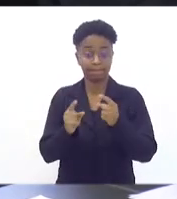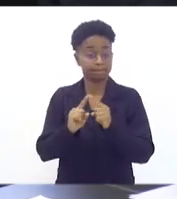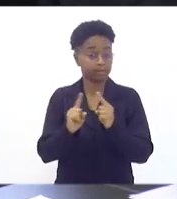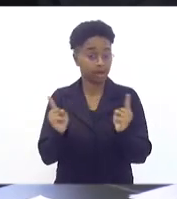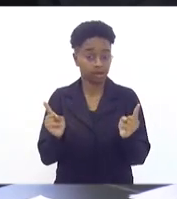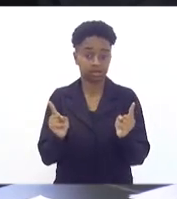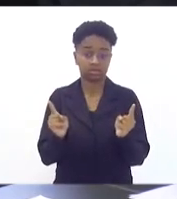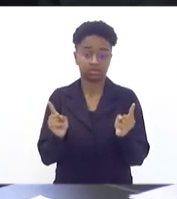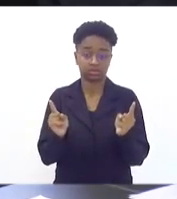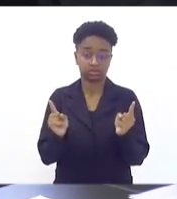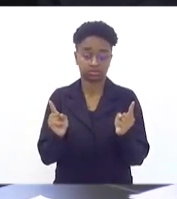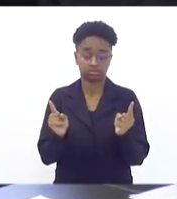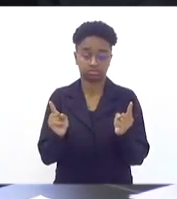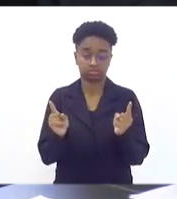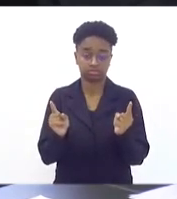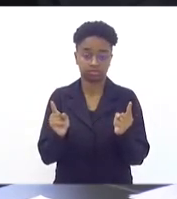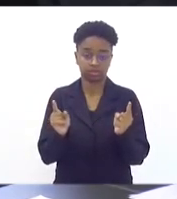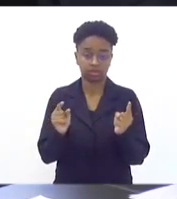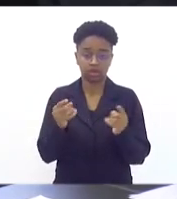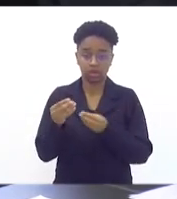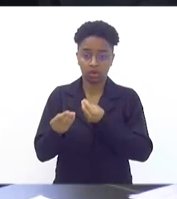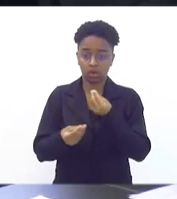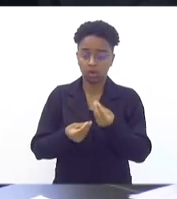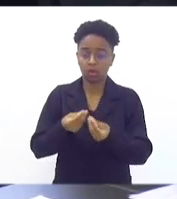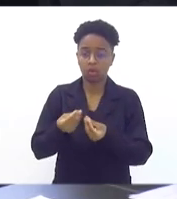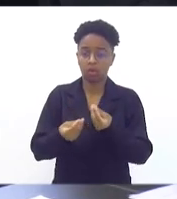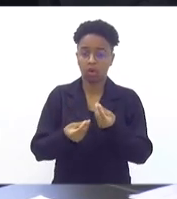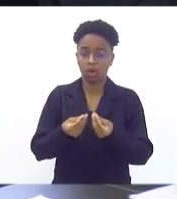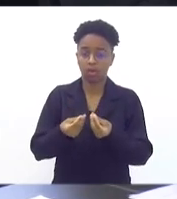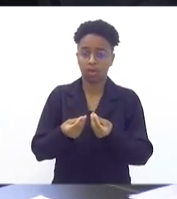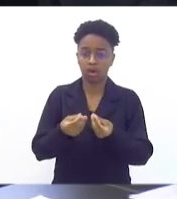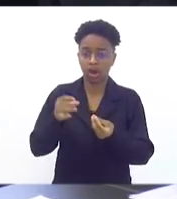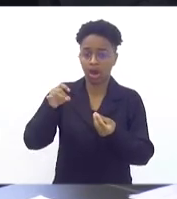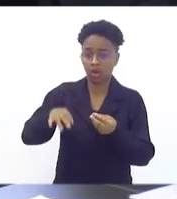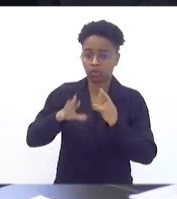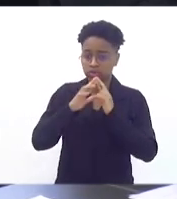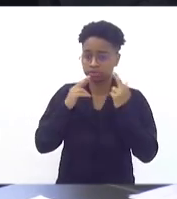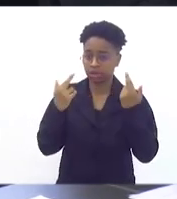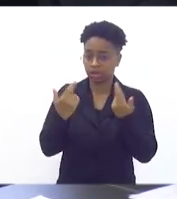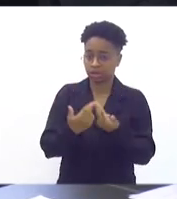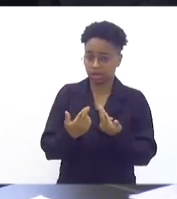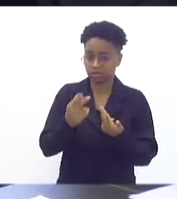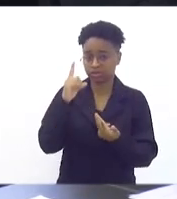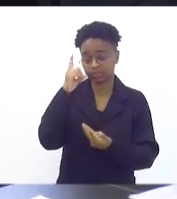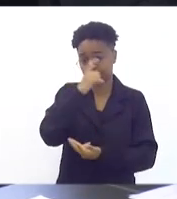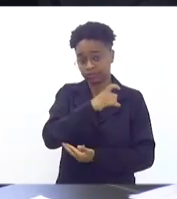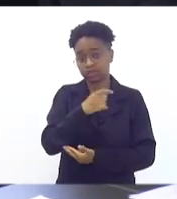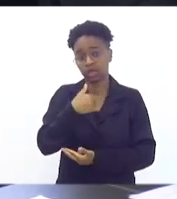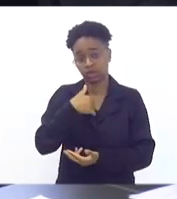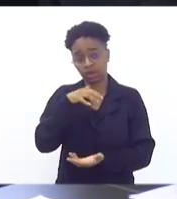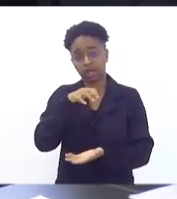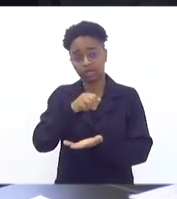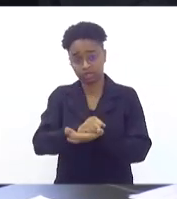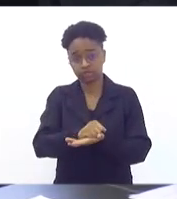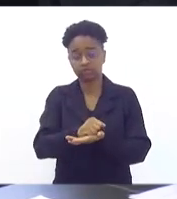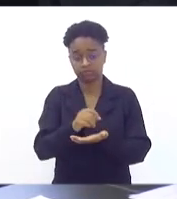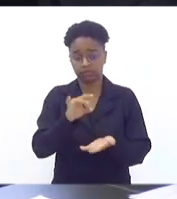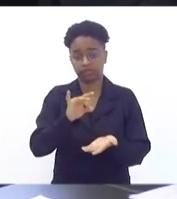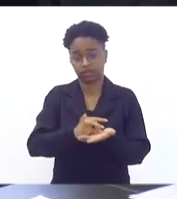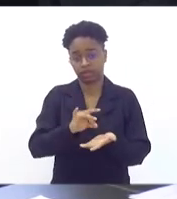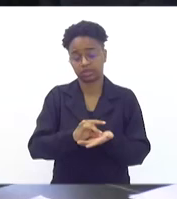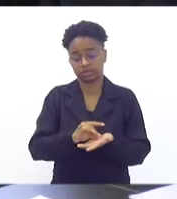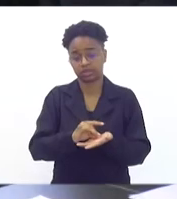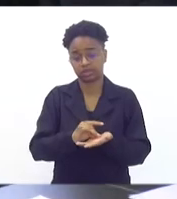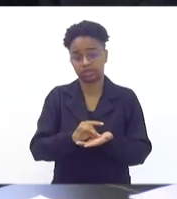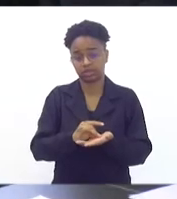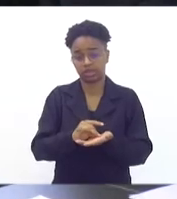em que Pese a dureza da última assentada eu faço aqui o meu registro de cumprimentos ao Conselheiro